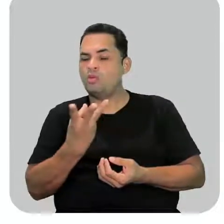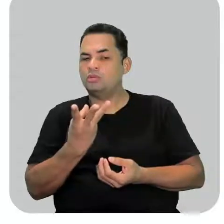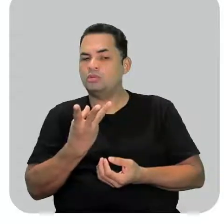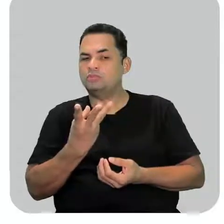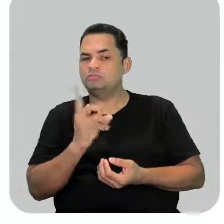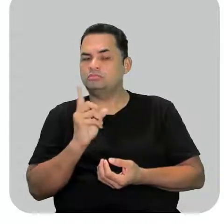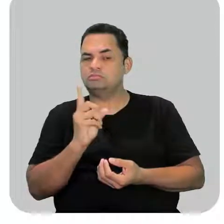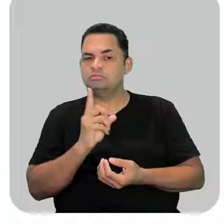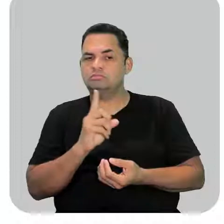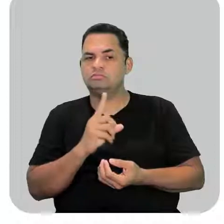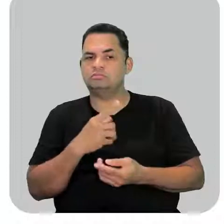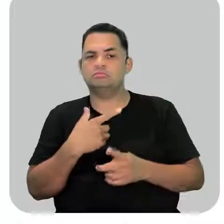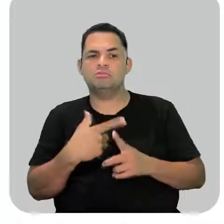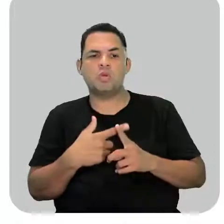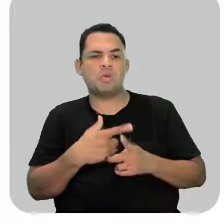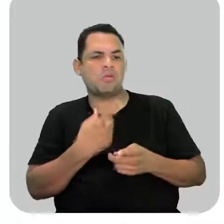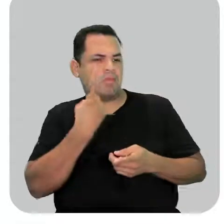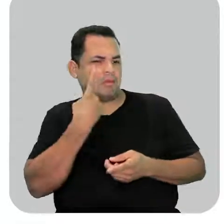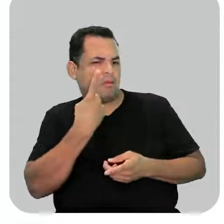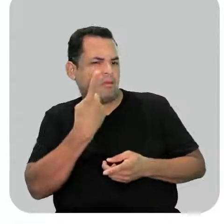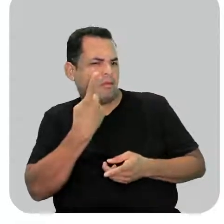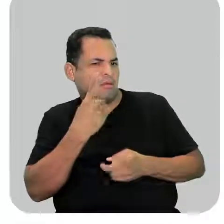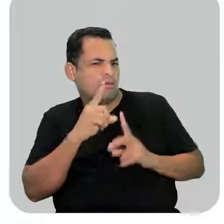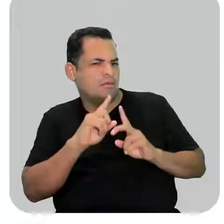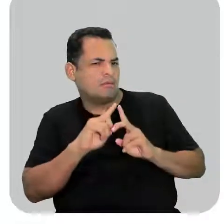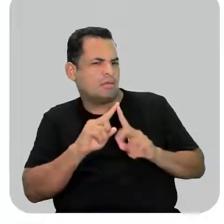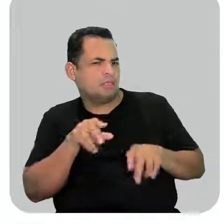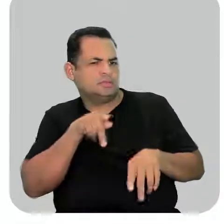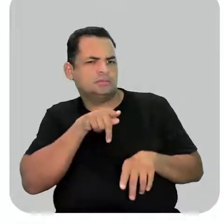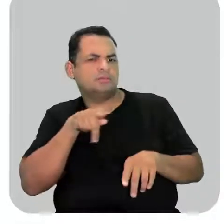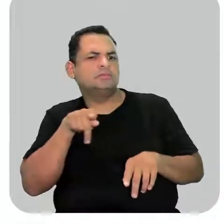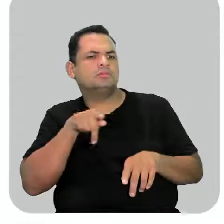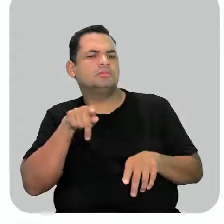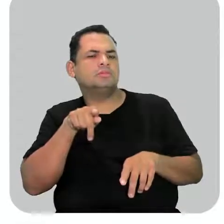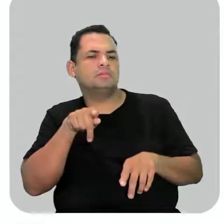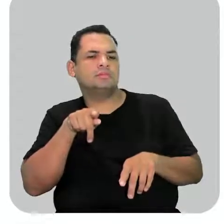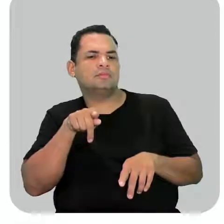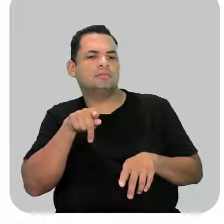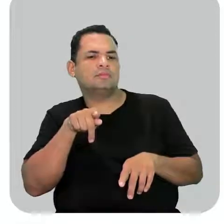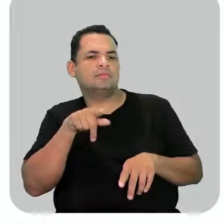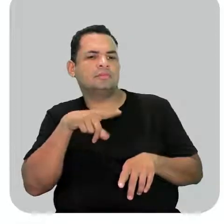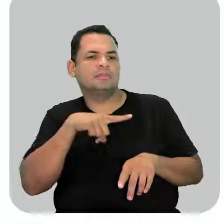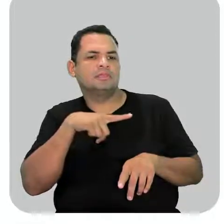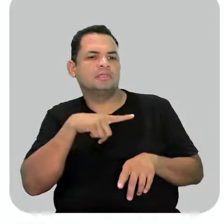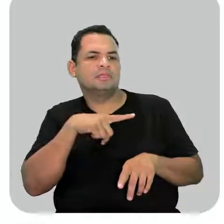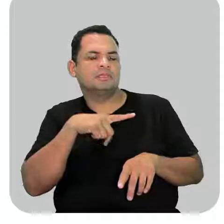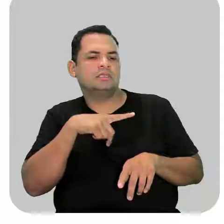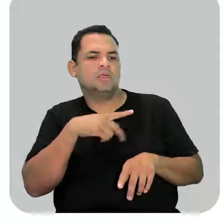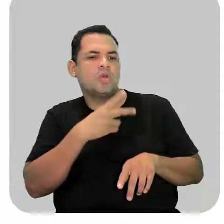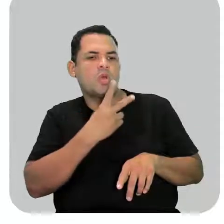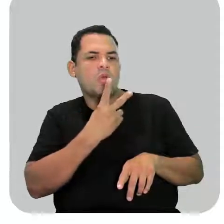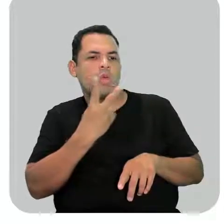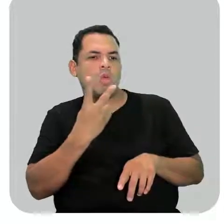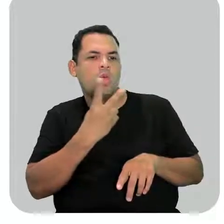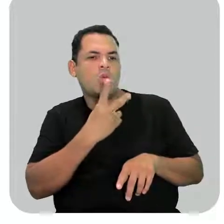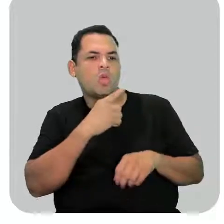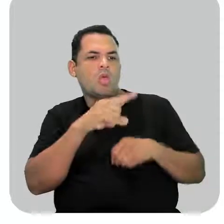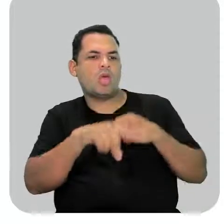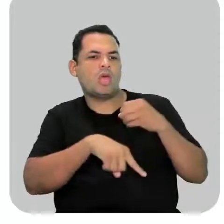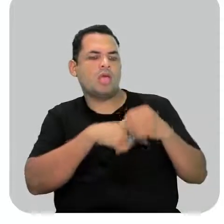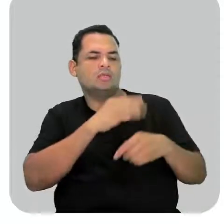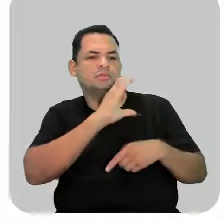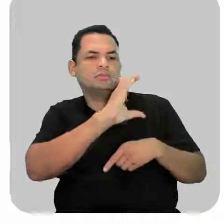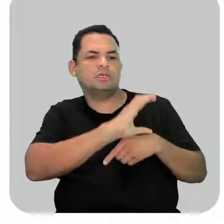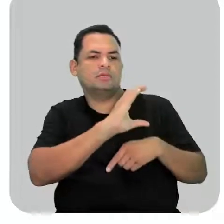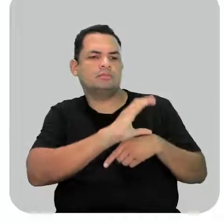Por quê? À primeira vista você pode pensar, mas professora, tem 2 átomos de carbono aí, mas